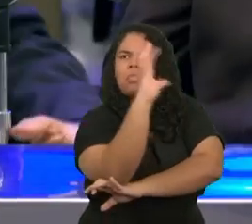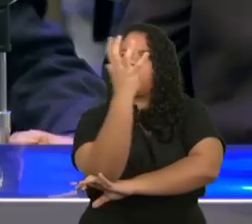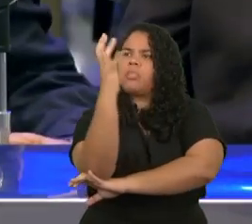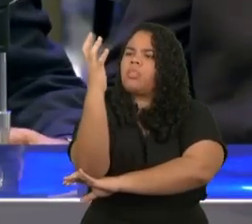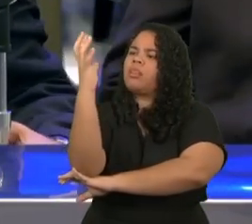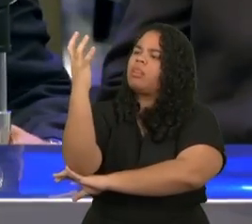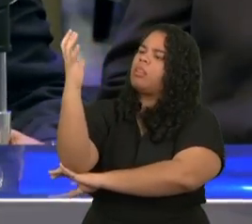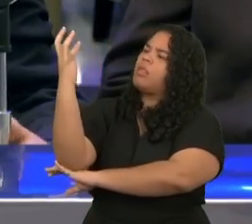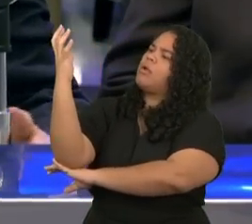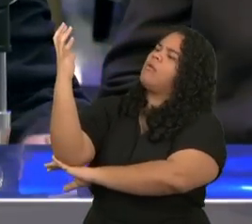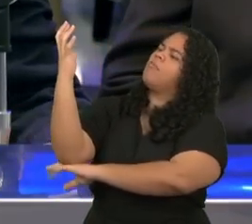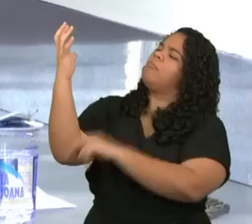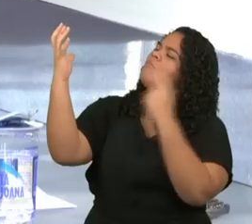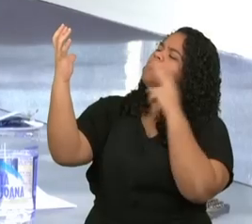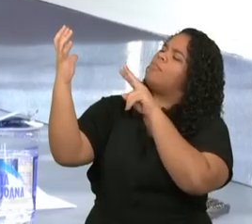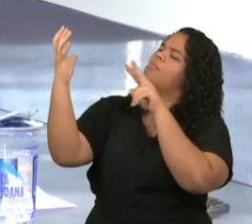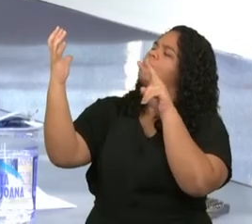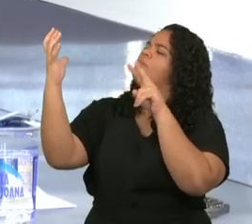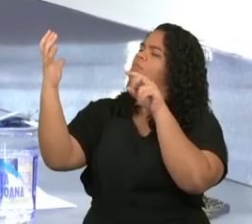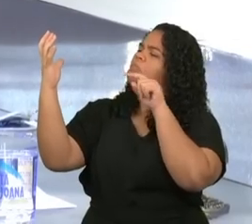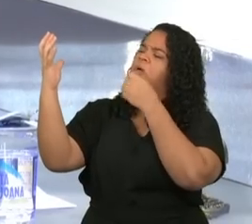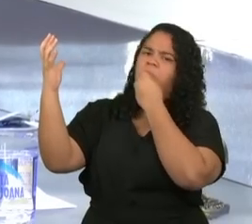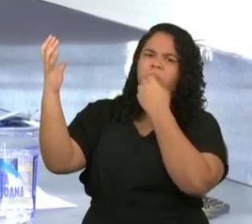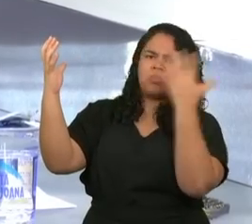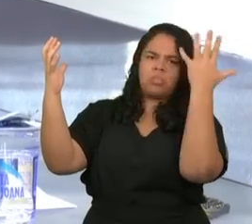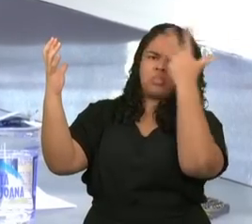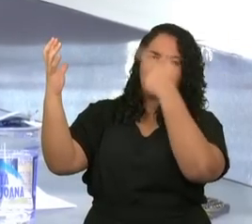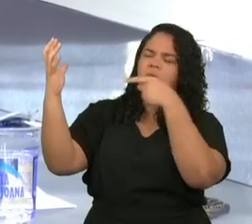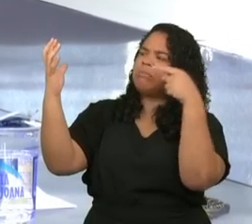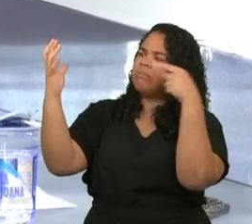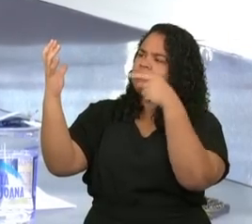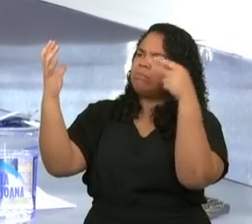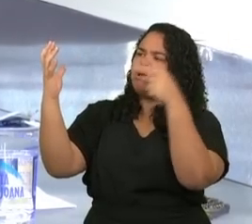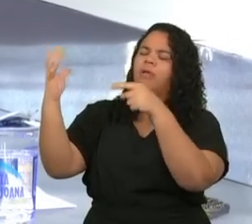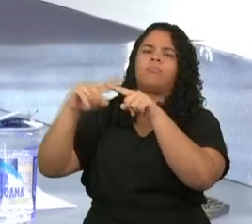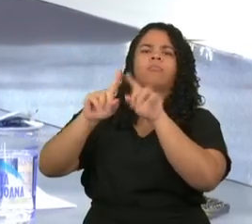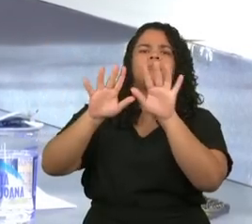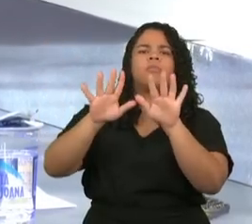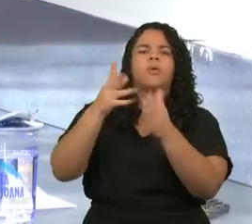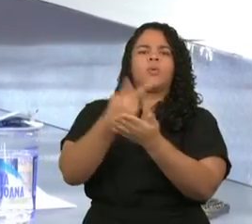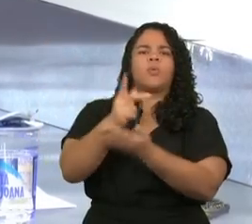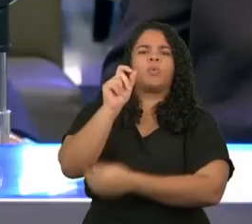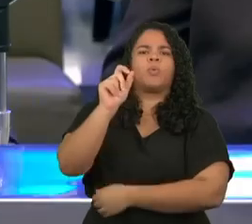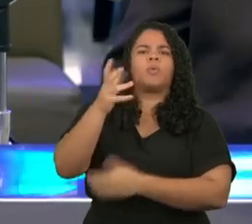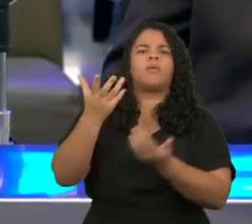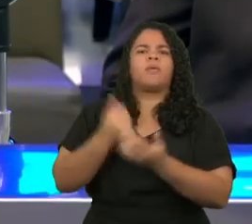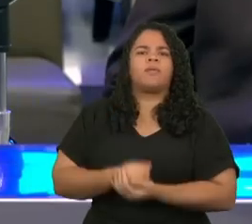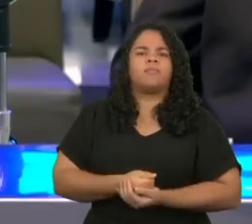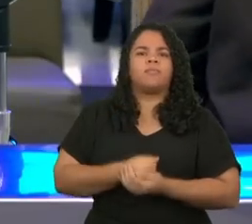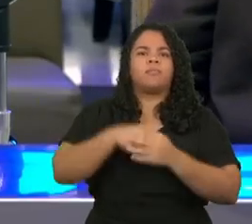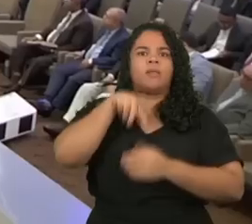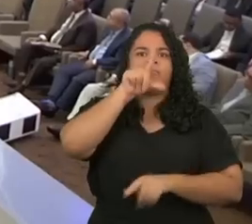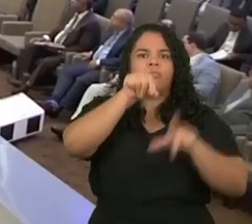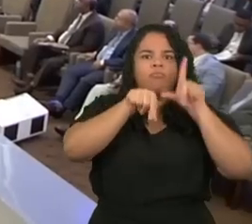Jesus disse vieram as aves dos céus as aves vieram e fizeram nela o